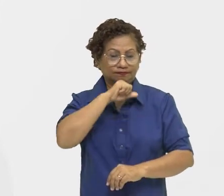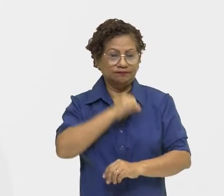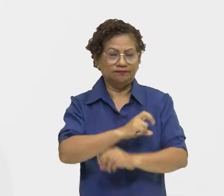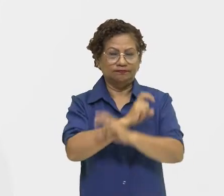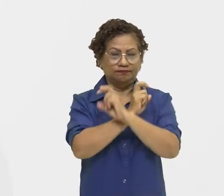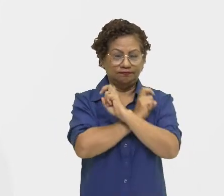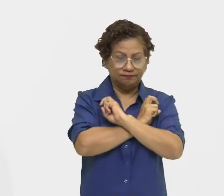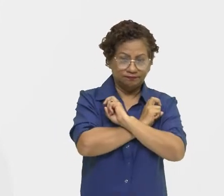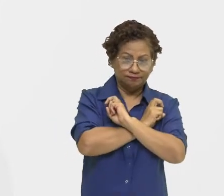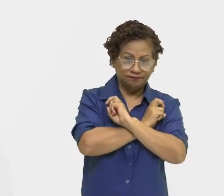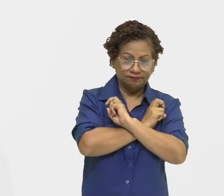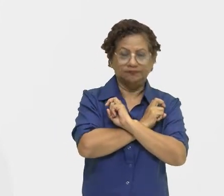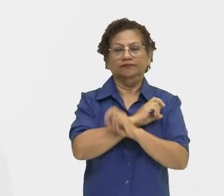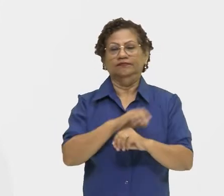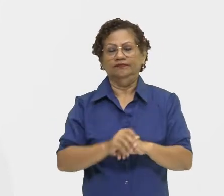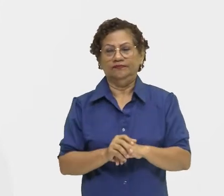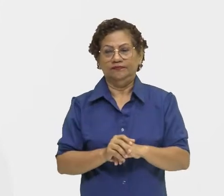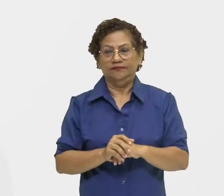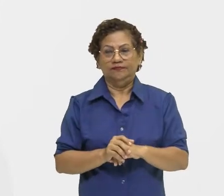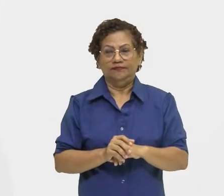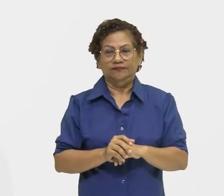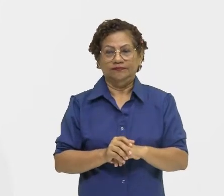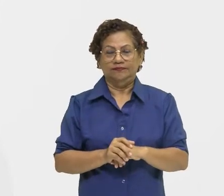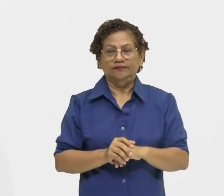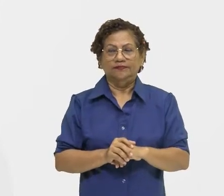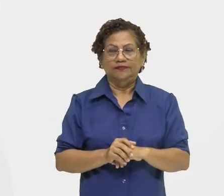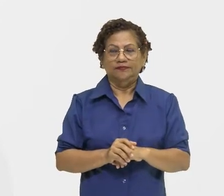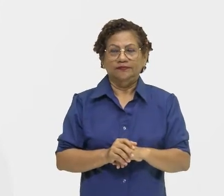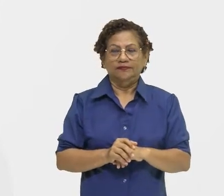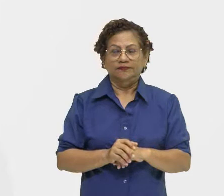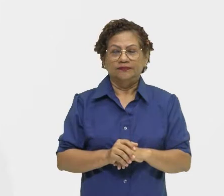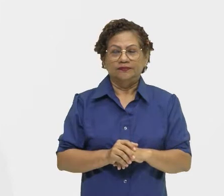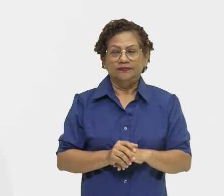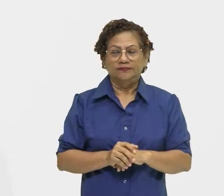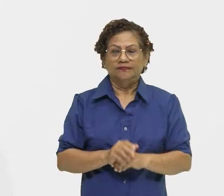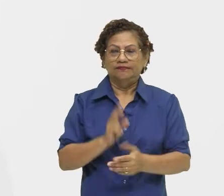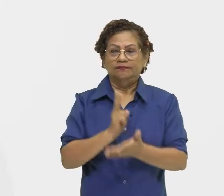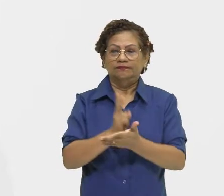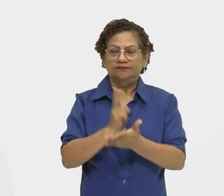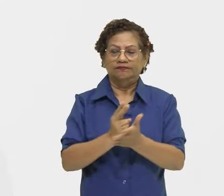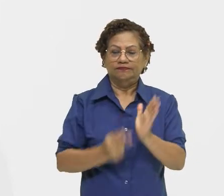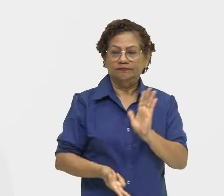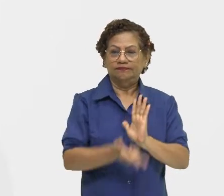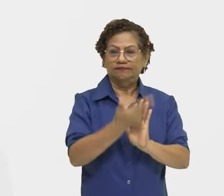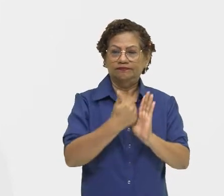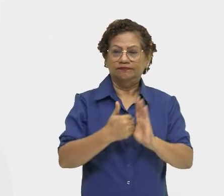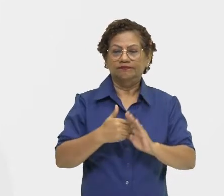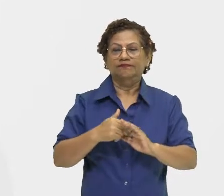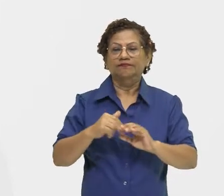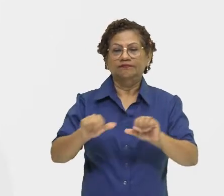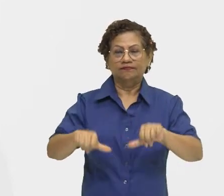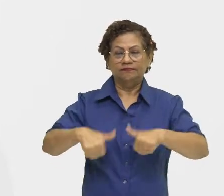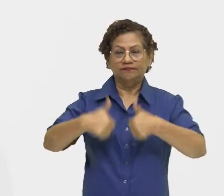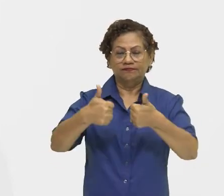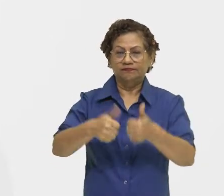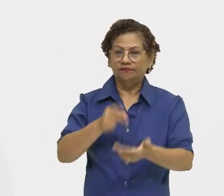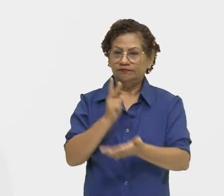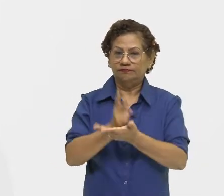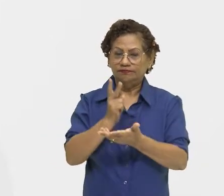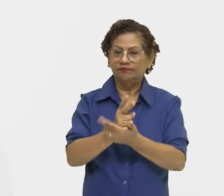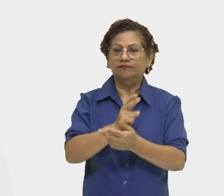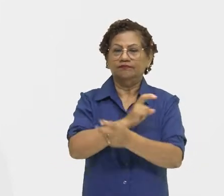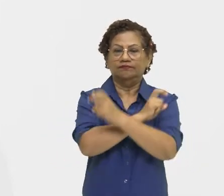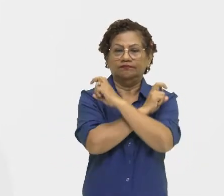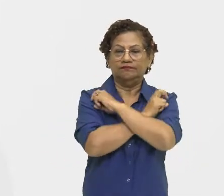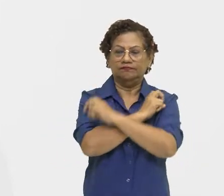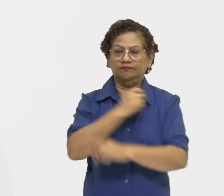povo. Isso quer dizer que o tamanho maior na pintura era sempre o faraó. Aí ia diminuindo o tamanho.